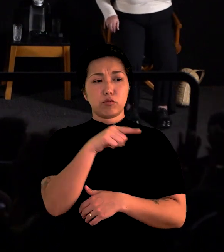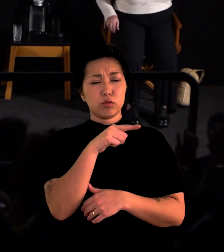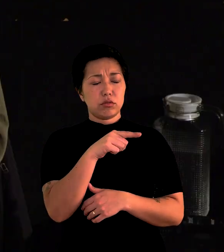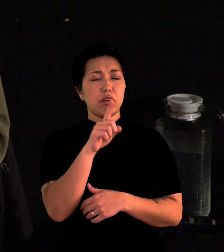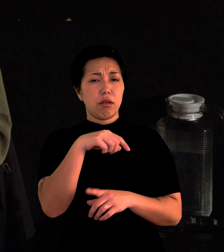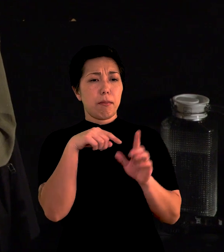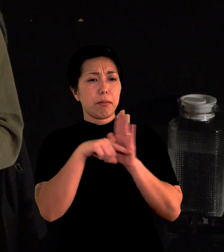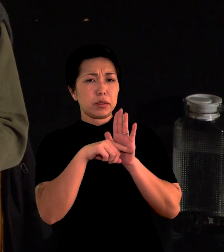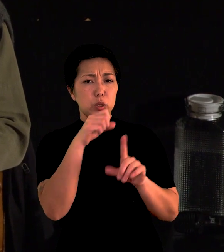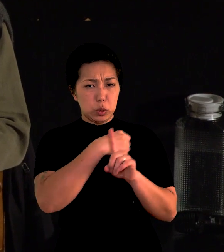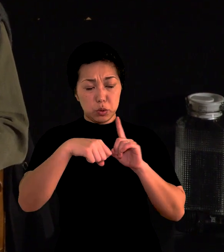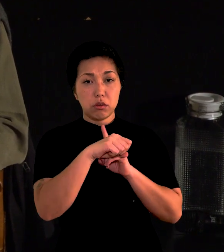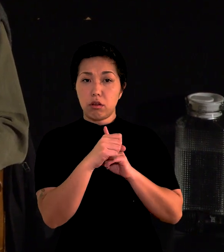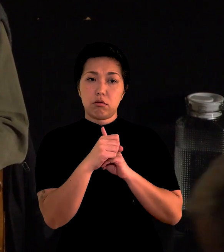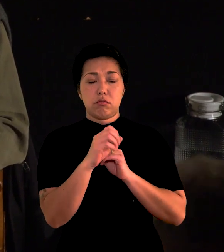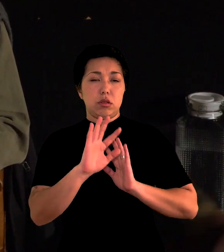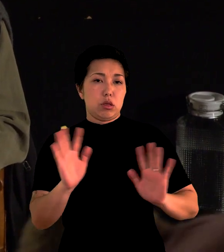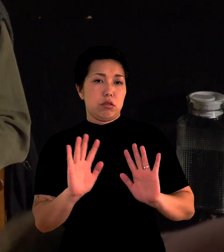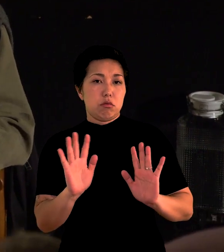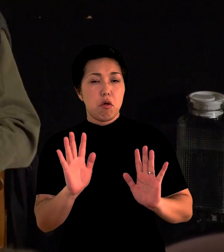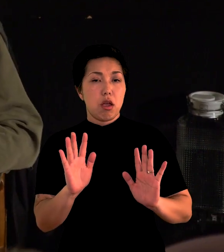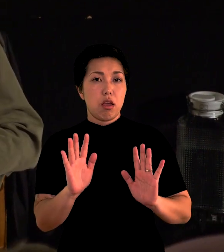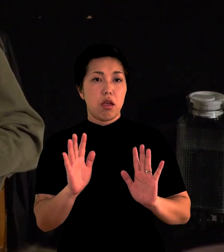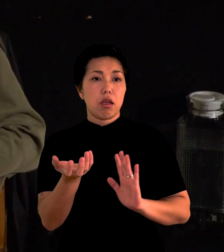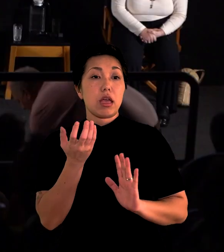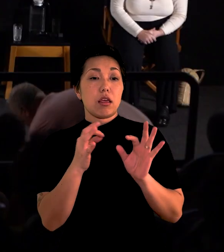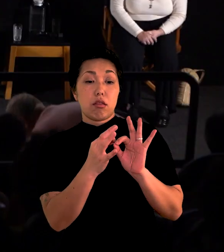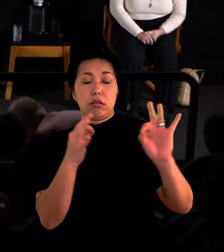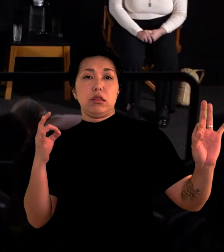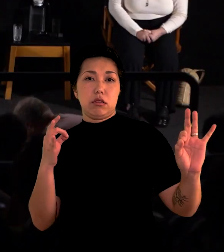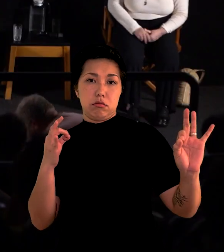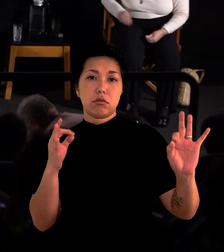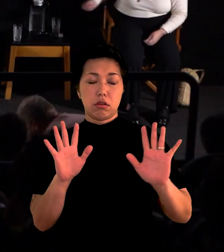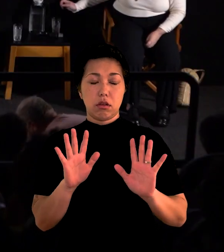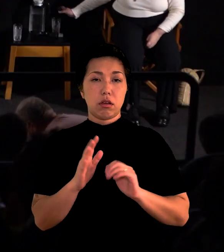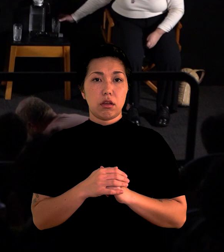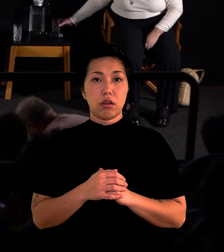Marijane, você como socióloga, não querendo